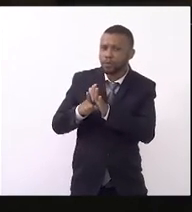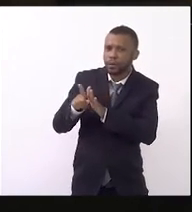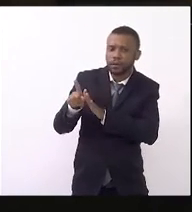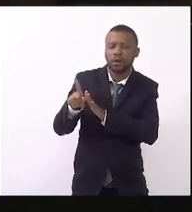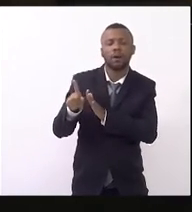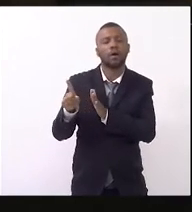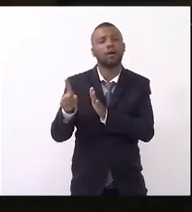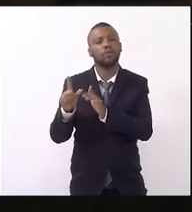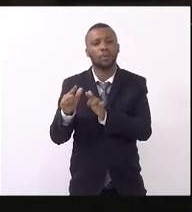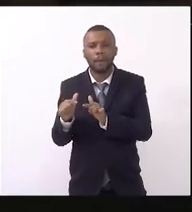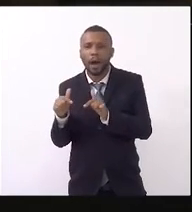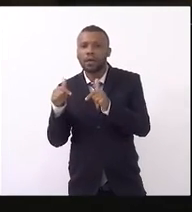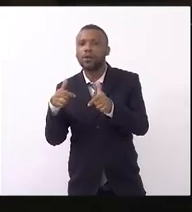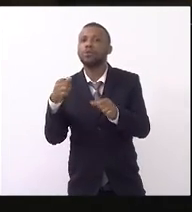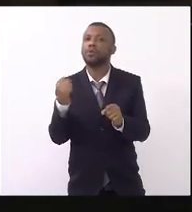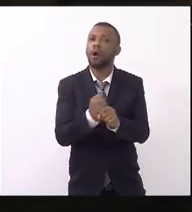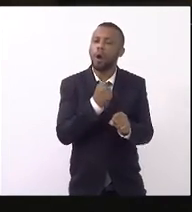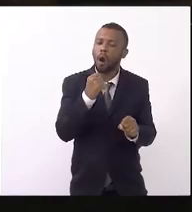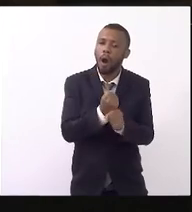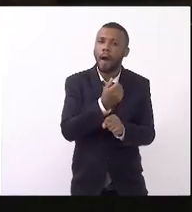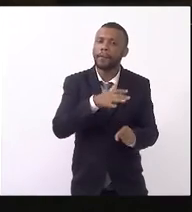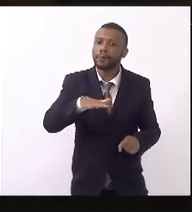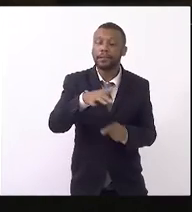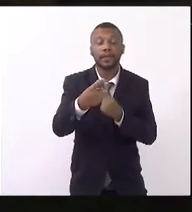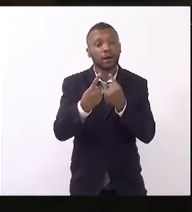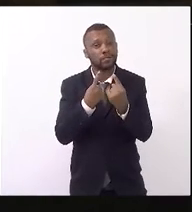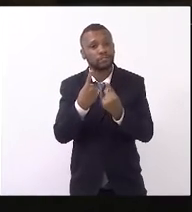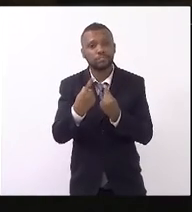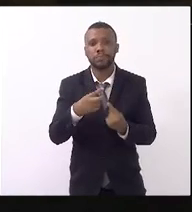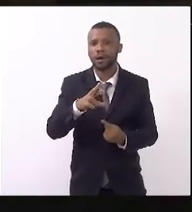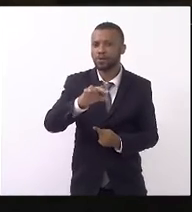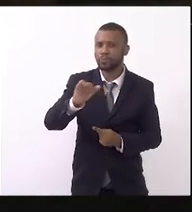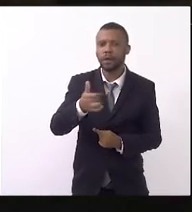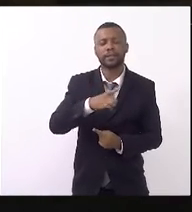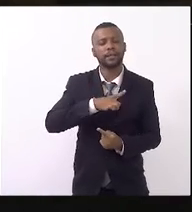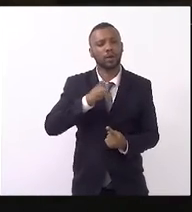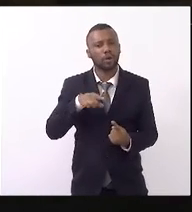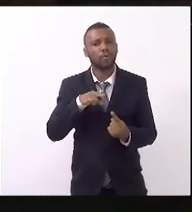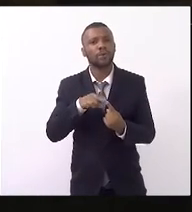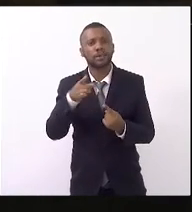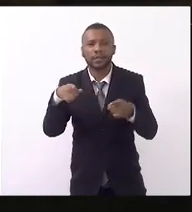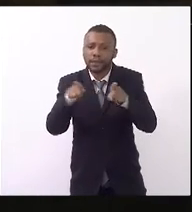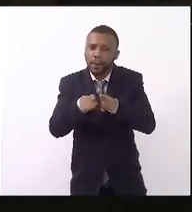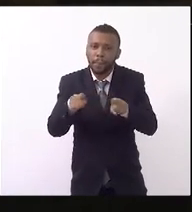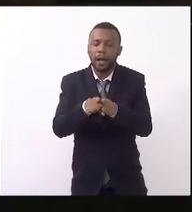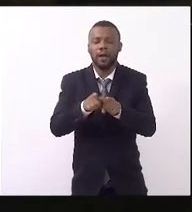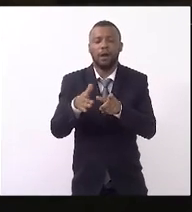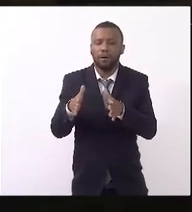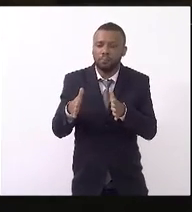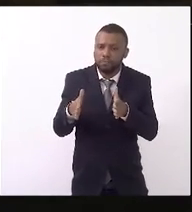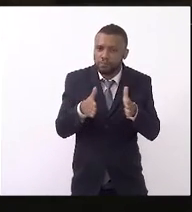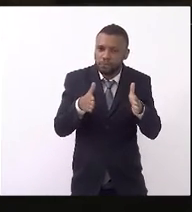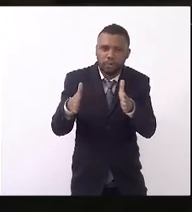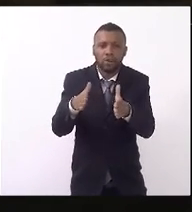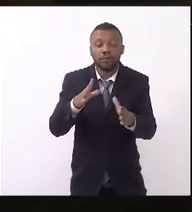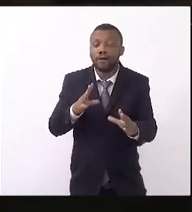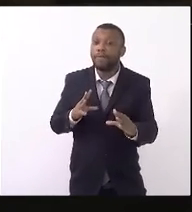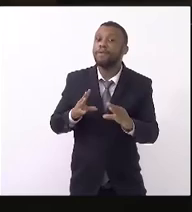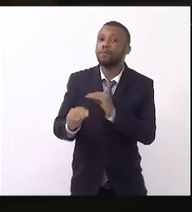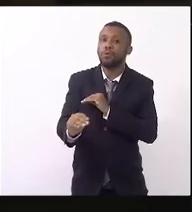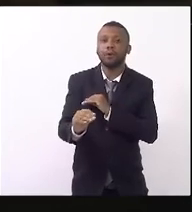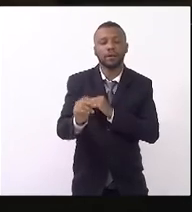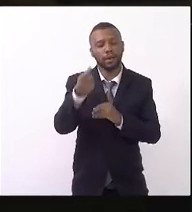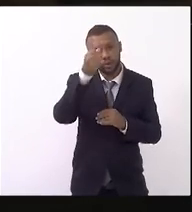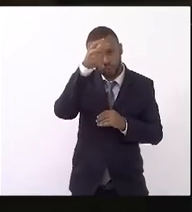uma intervenção de obras nessa RJ, que é também uma das rotas de fuga do nosso município,